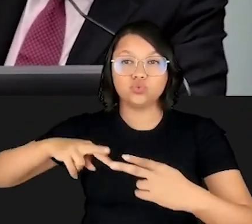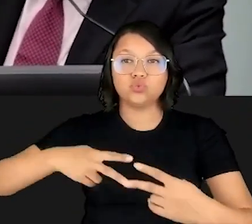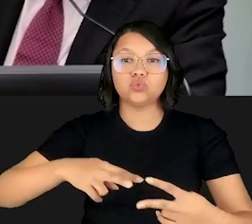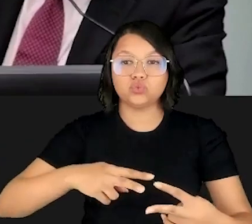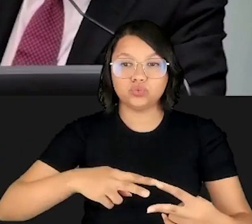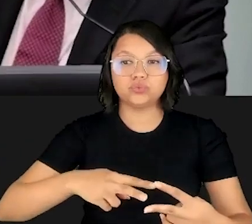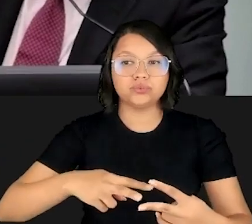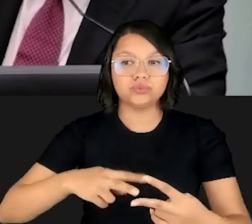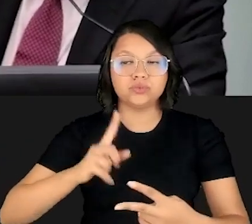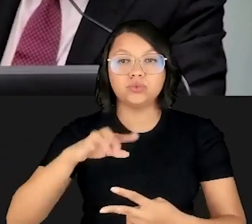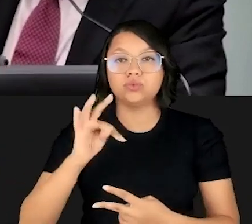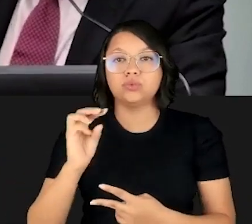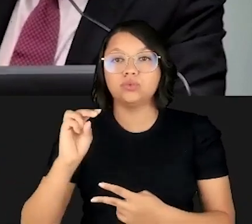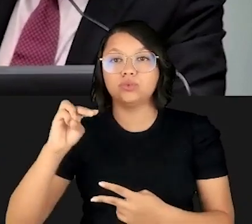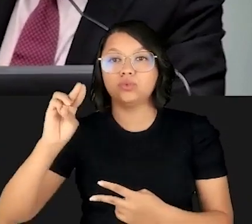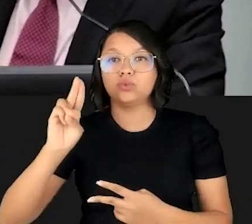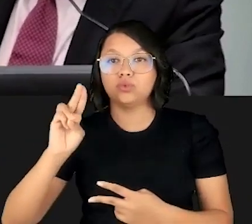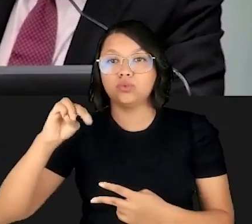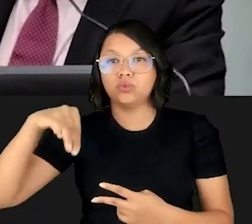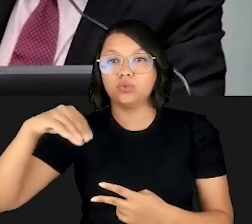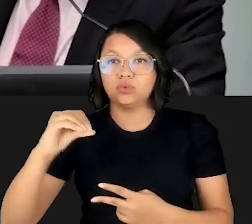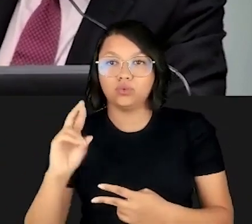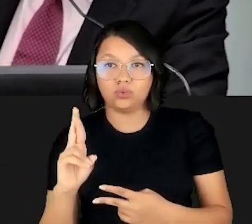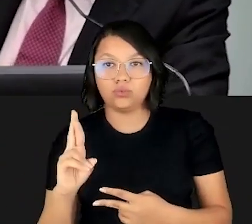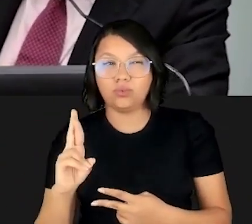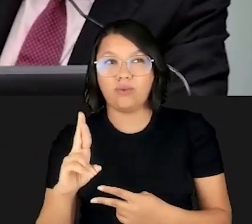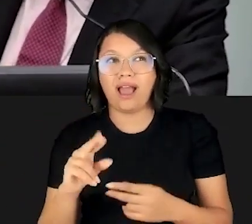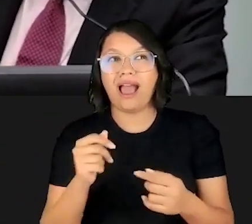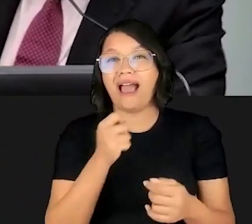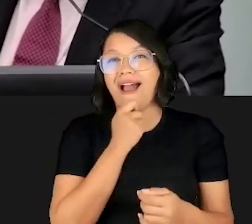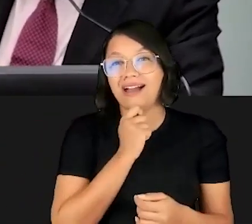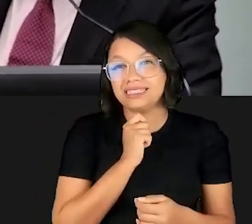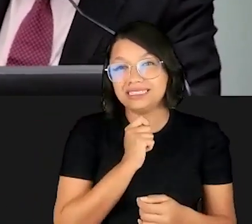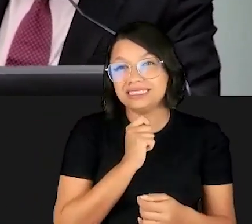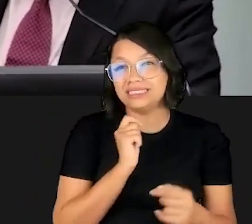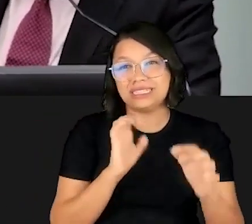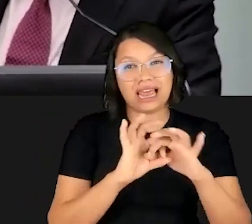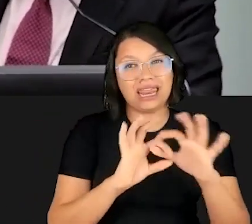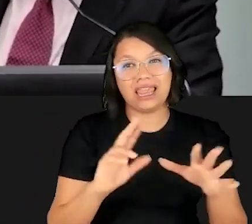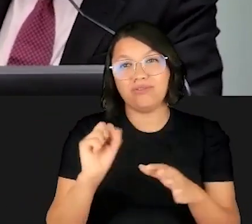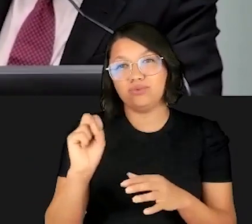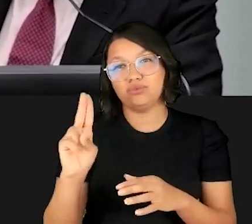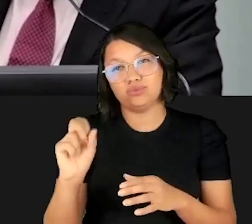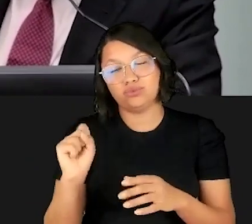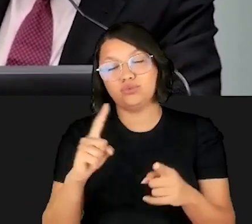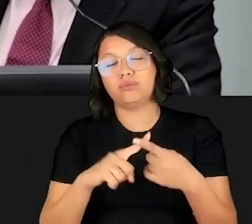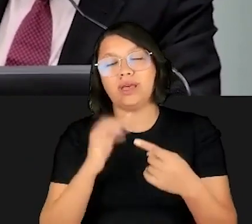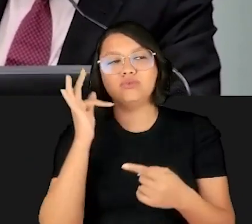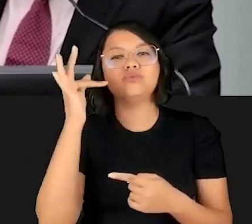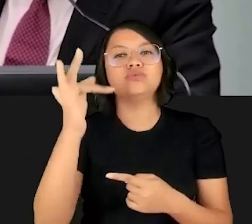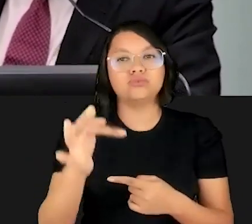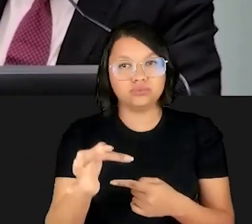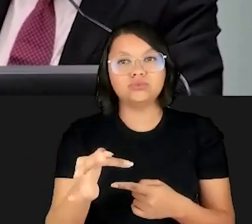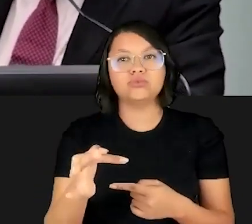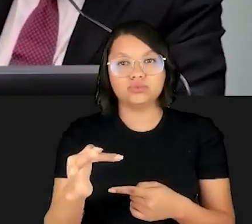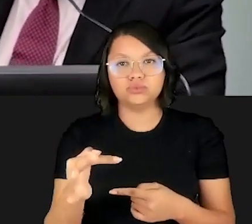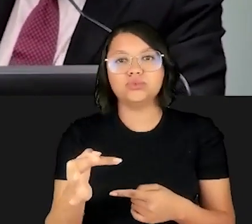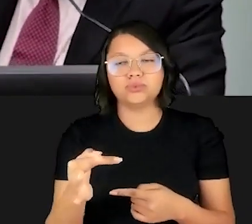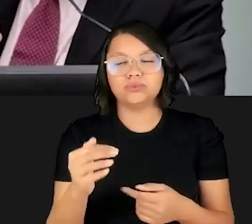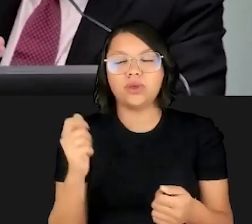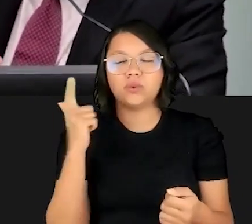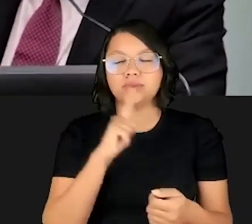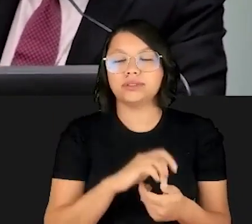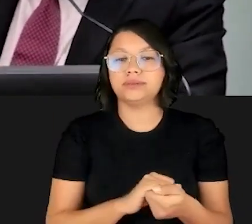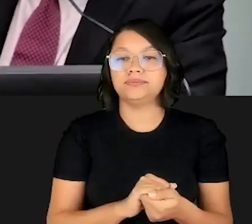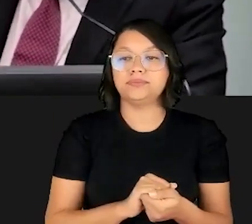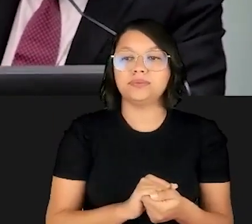SUS isso, mas devagarzinho os preços estão caindo e eu acho que eventualmente o futuro, isso é parte do futuro, e você